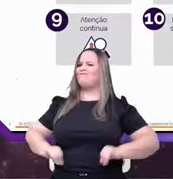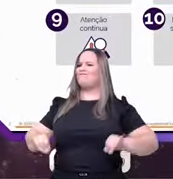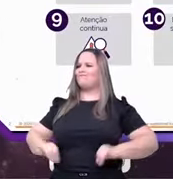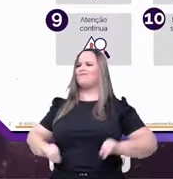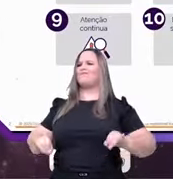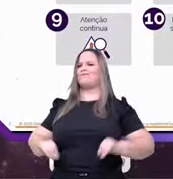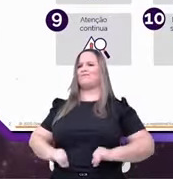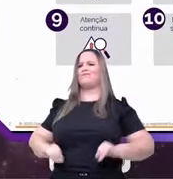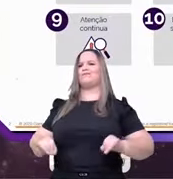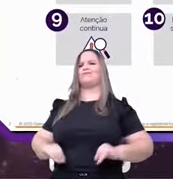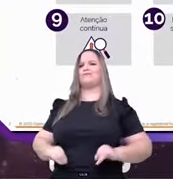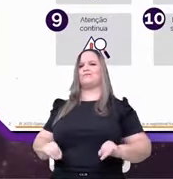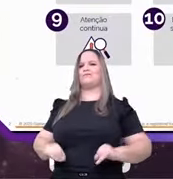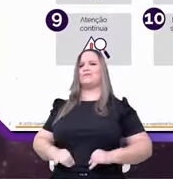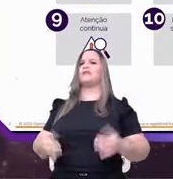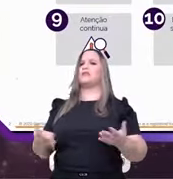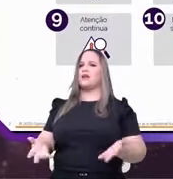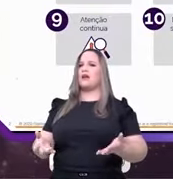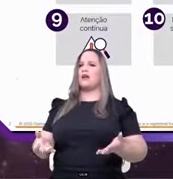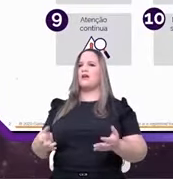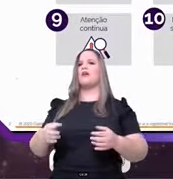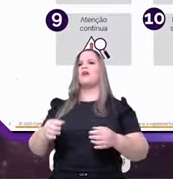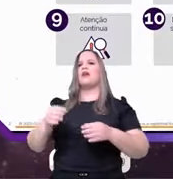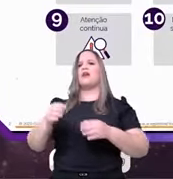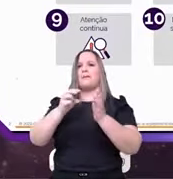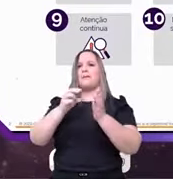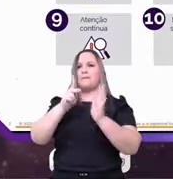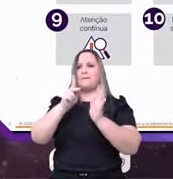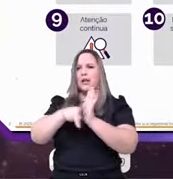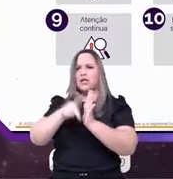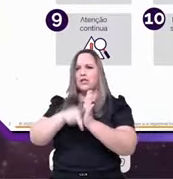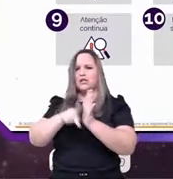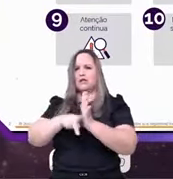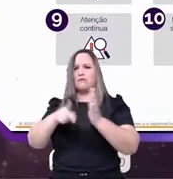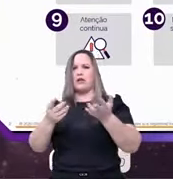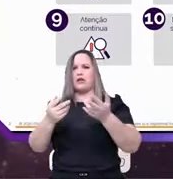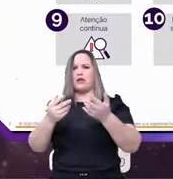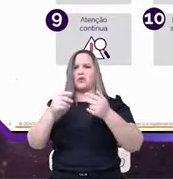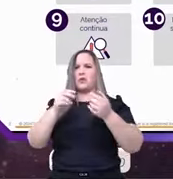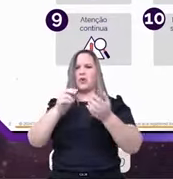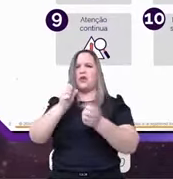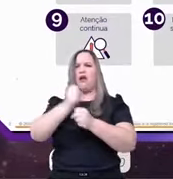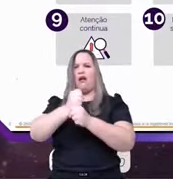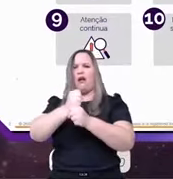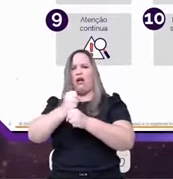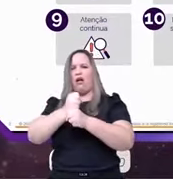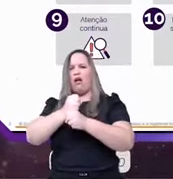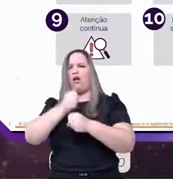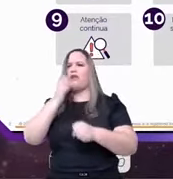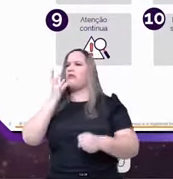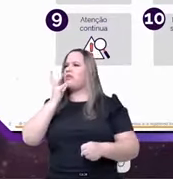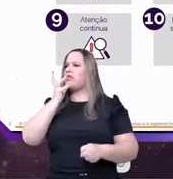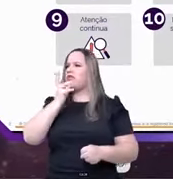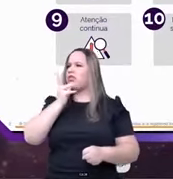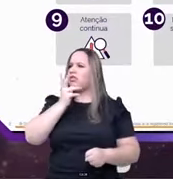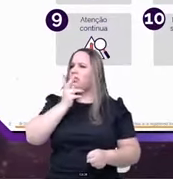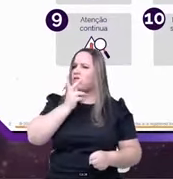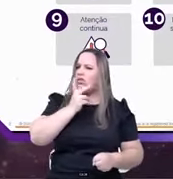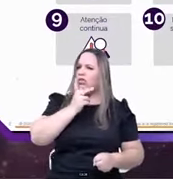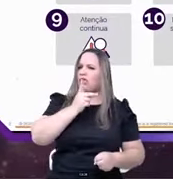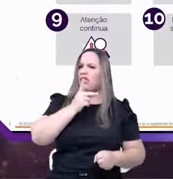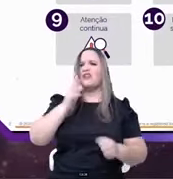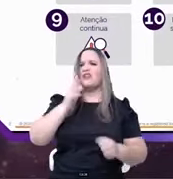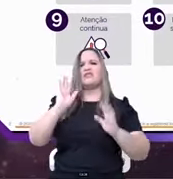organizações trabalham com planejamentos que demoram um ano. E quando o planejamento termina, o que aconteceu? Ele já está defasado.